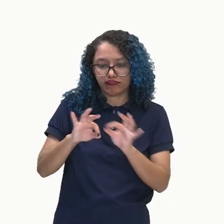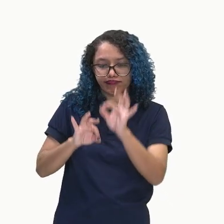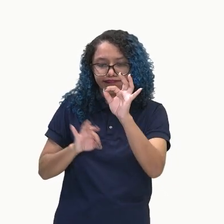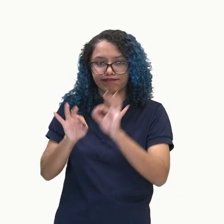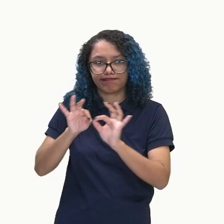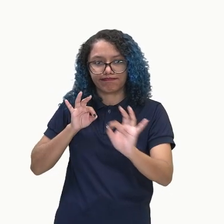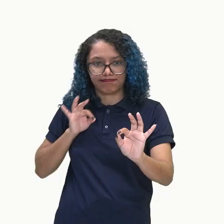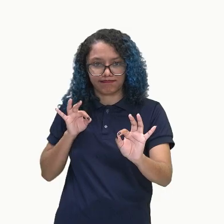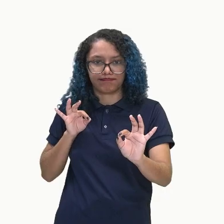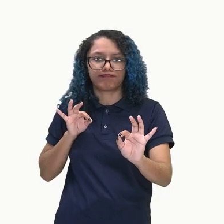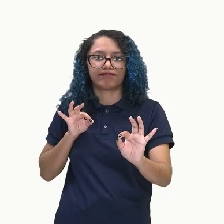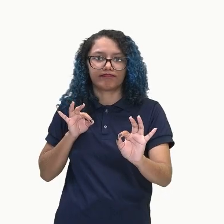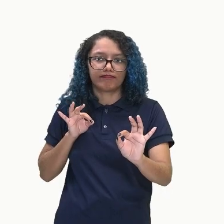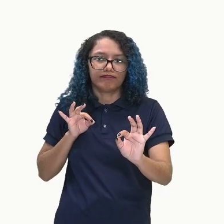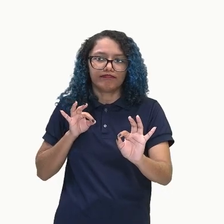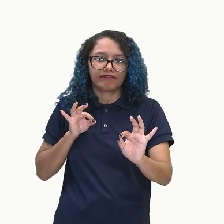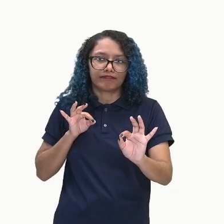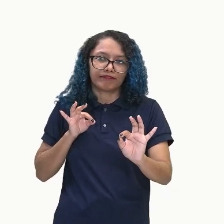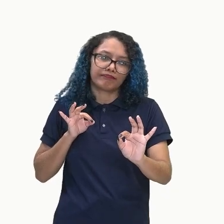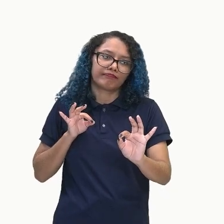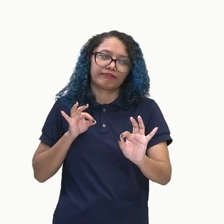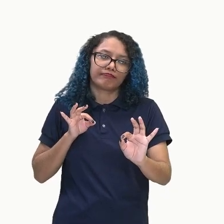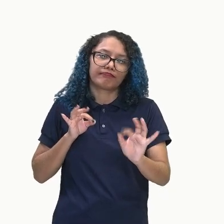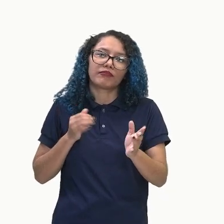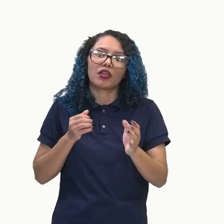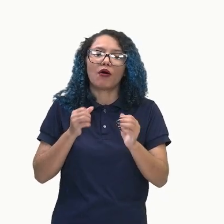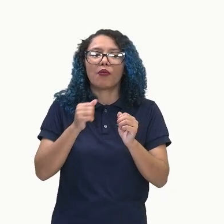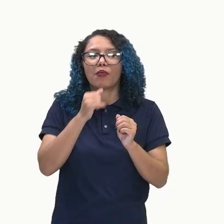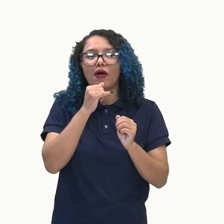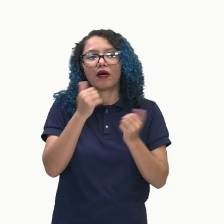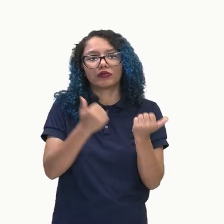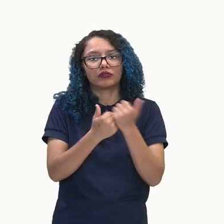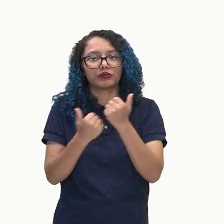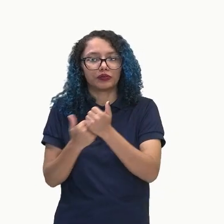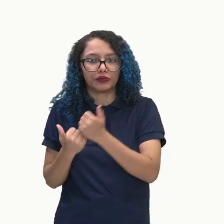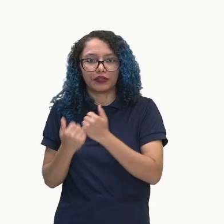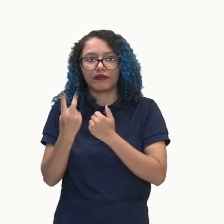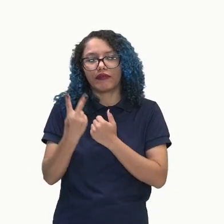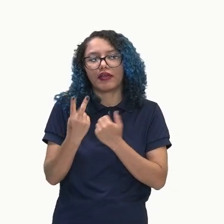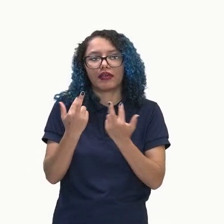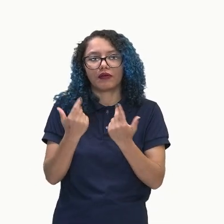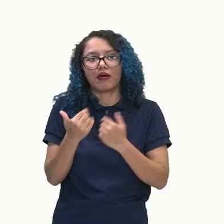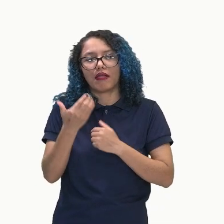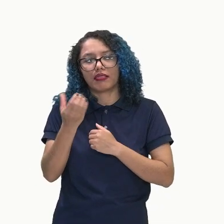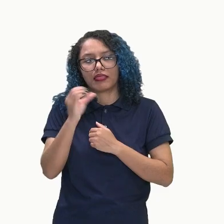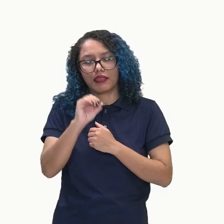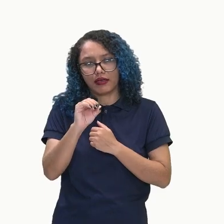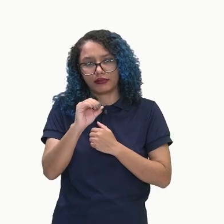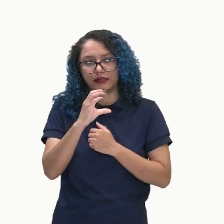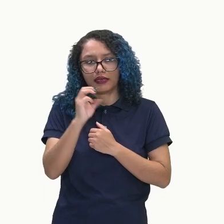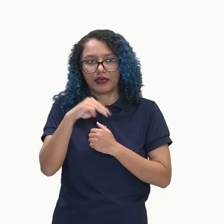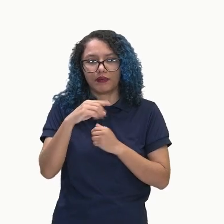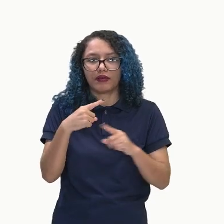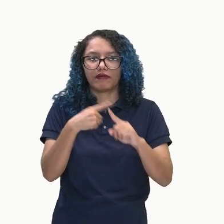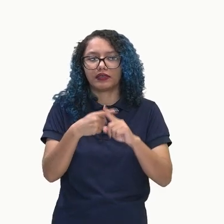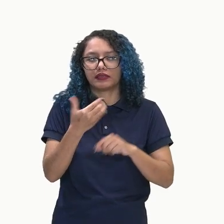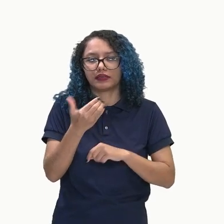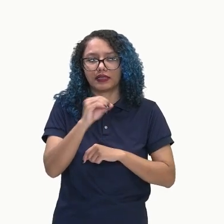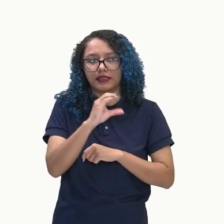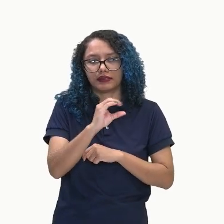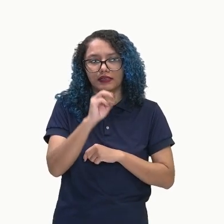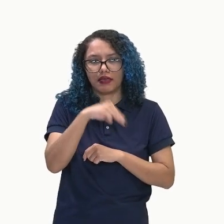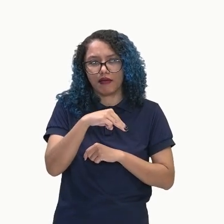nesse nosso exemplo, nós temos 10 centímetros de altura, vezes 10 centímetros de